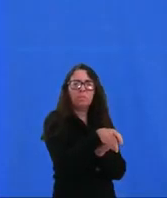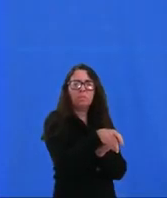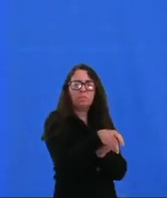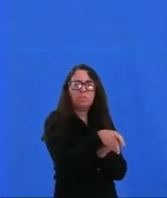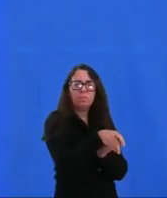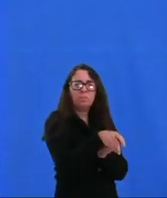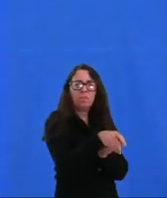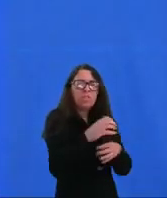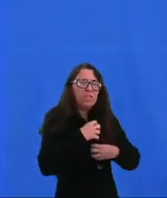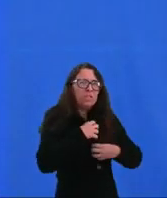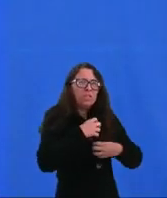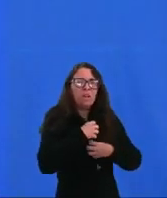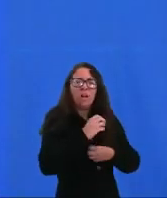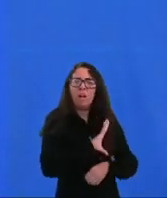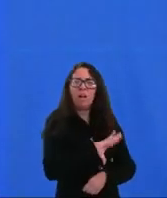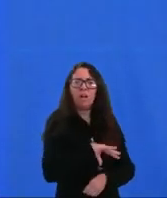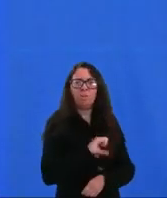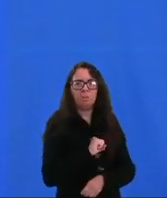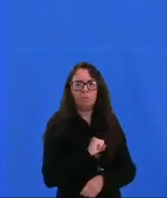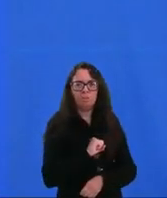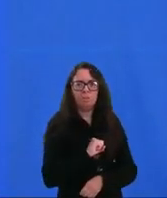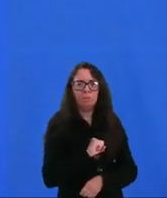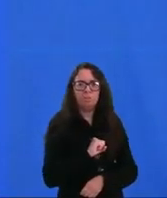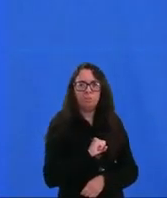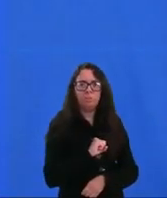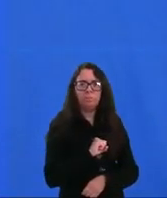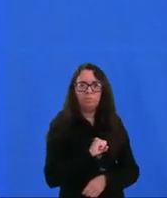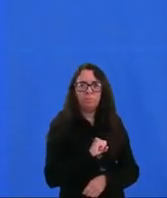amor, como disse aqui o apóstolo Paulo em